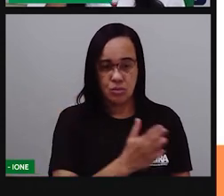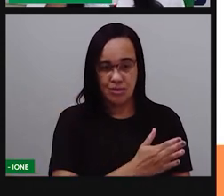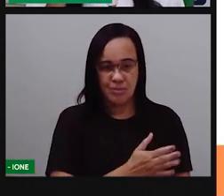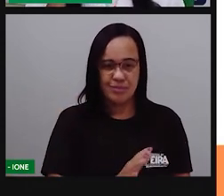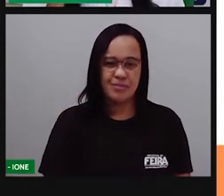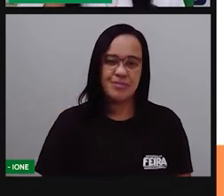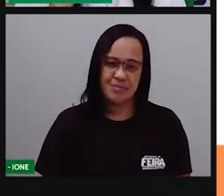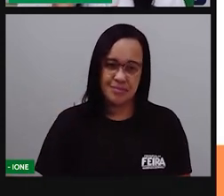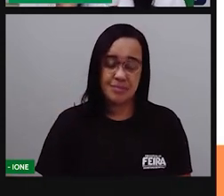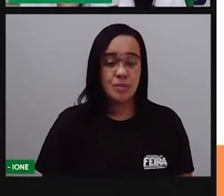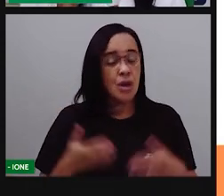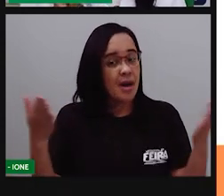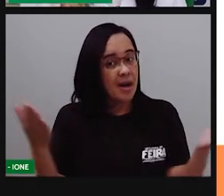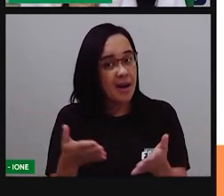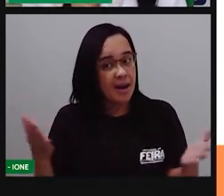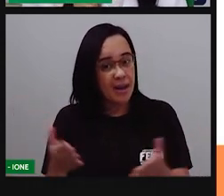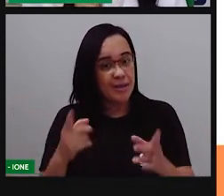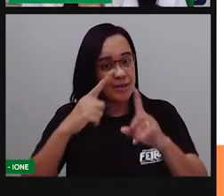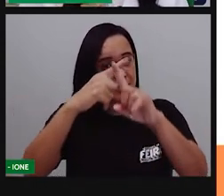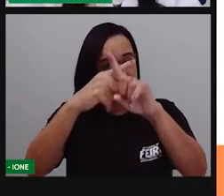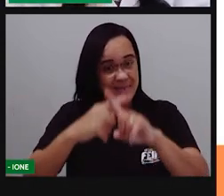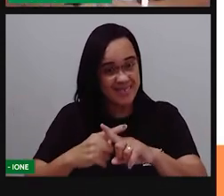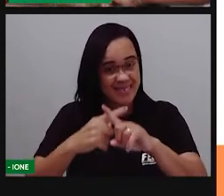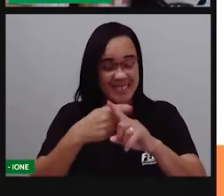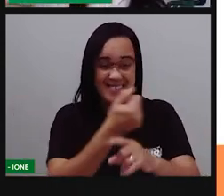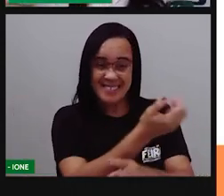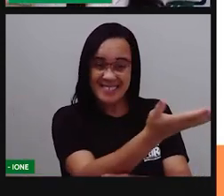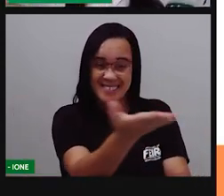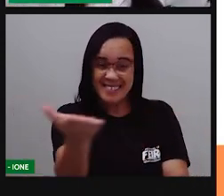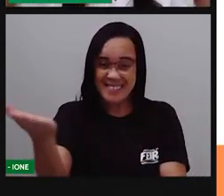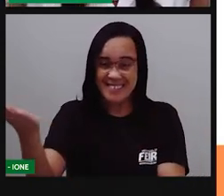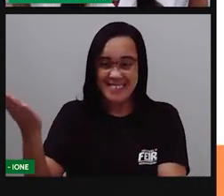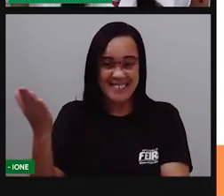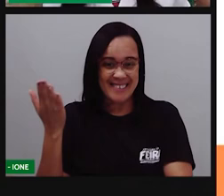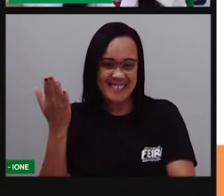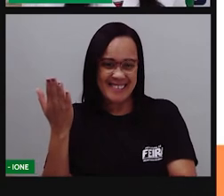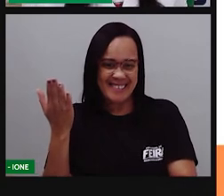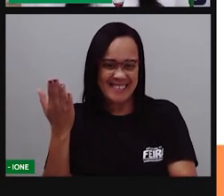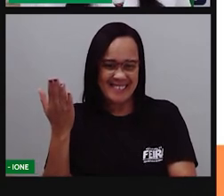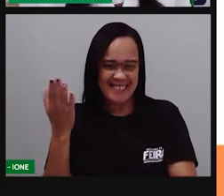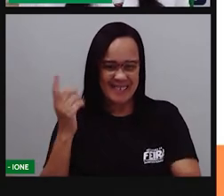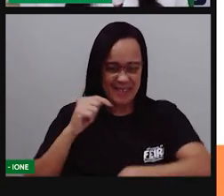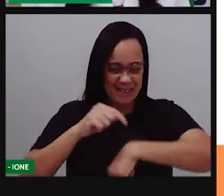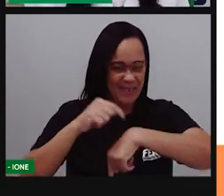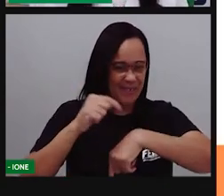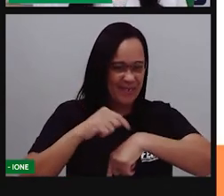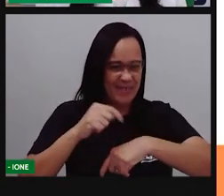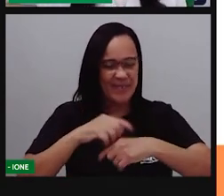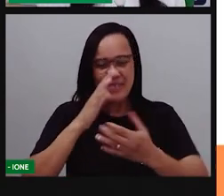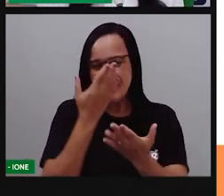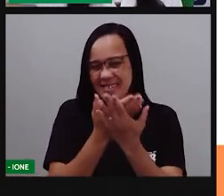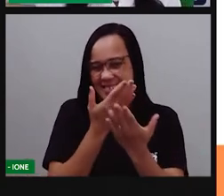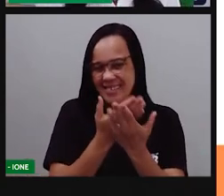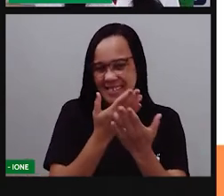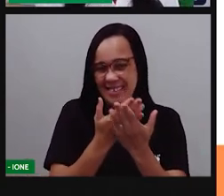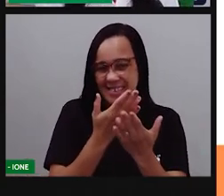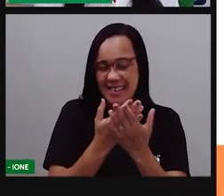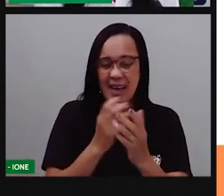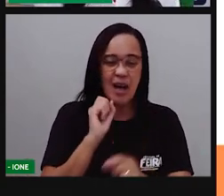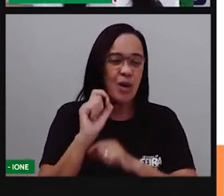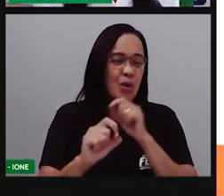e agora criança eu tenho um desafio Acho que chegou aquele momento da nossa hora que eu gosto